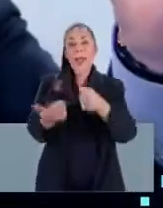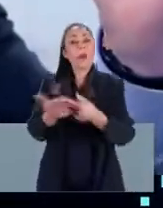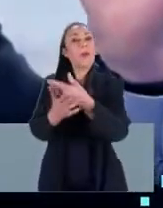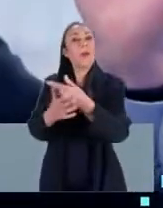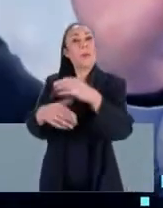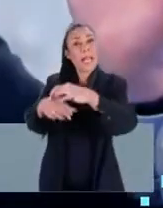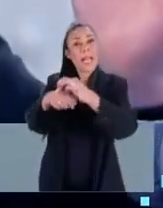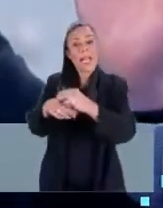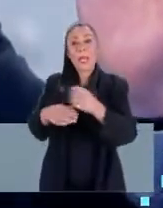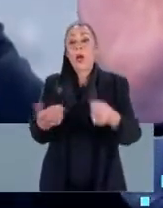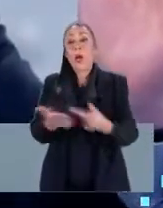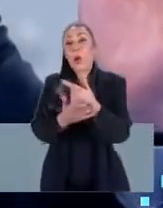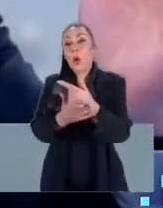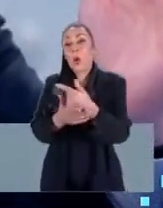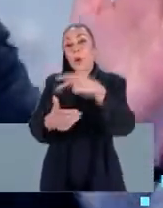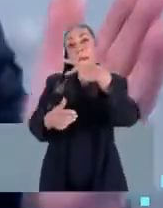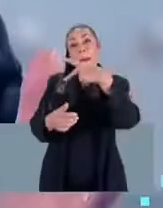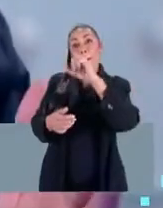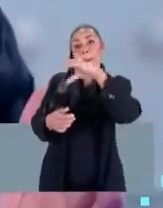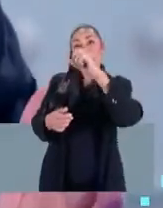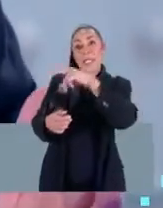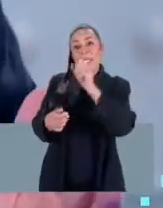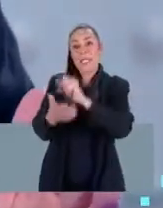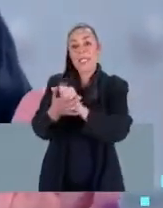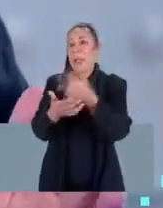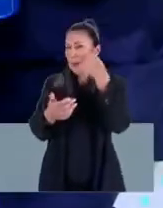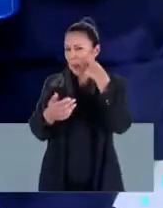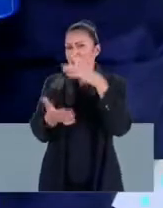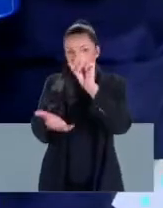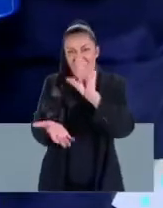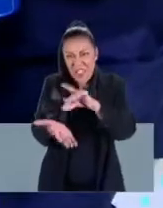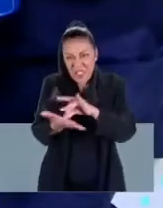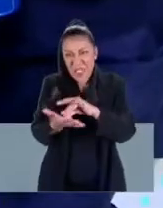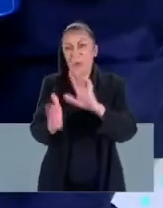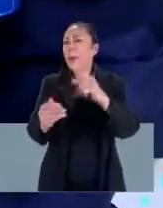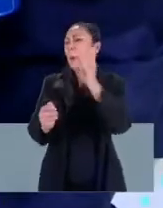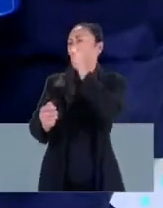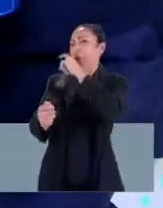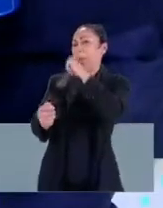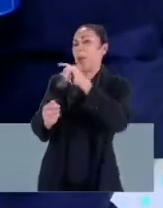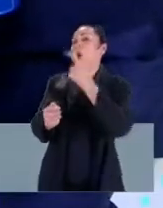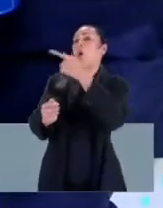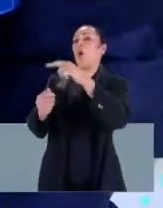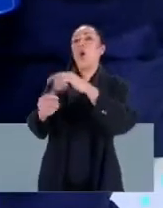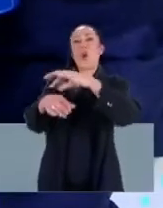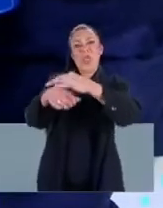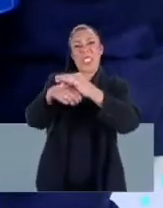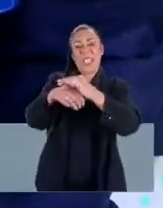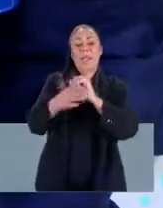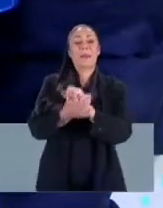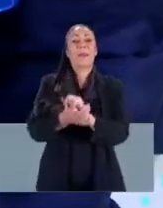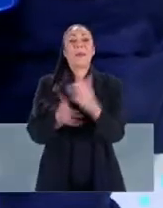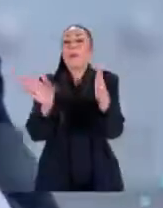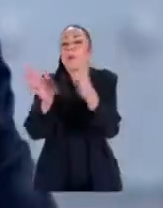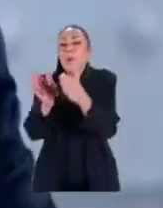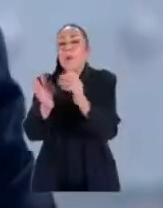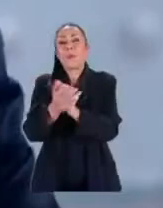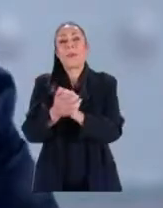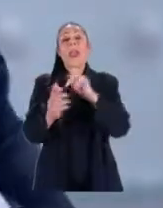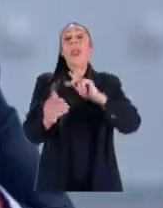compra uma picanha desse tamanho pensando que é picanha. Ele compra colchão duro. Colchão duro, porque falando. A picanha é uma pecinha assim. É agora, o que, que eu tenho